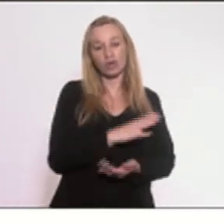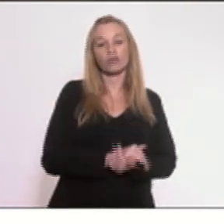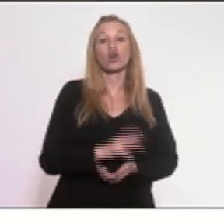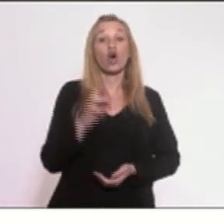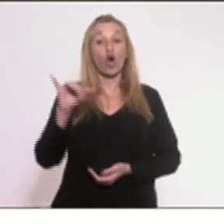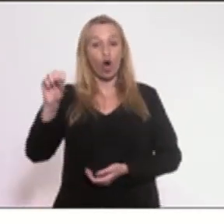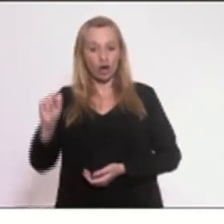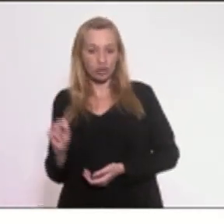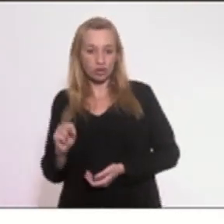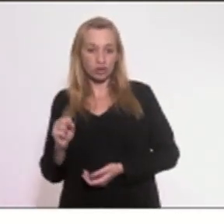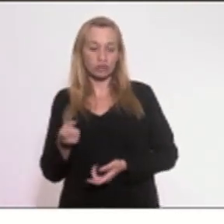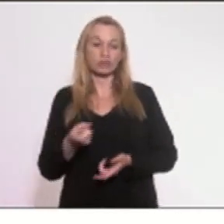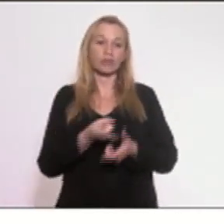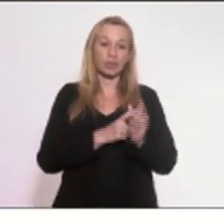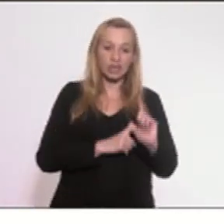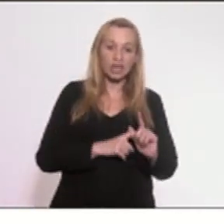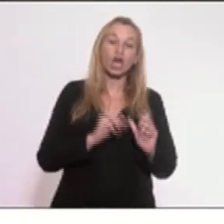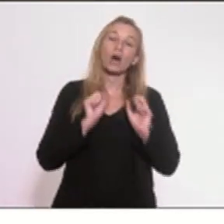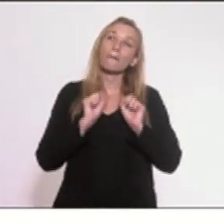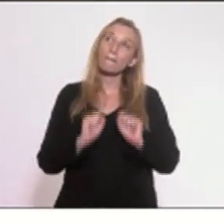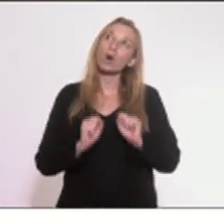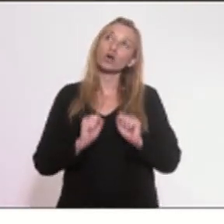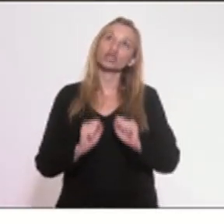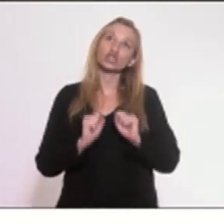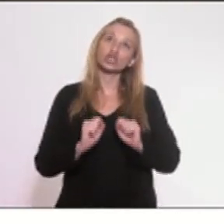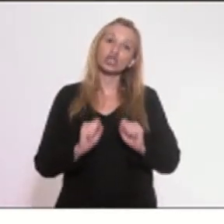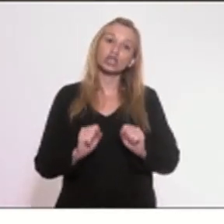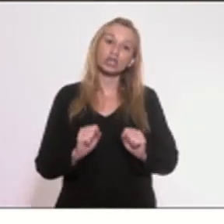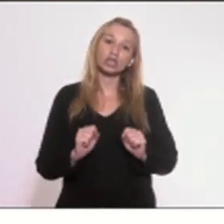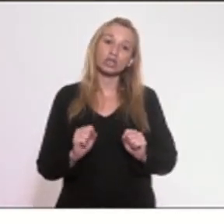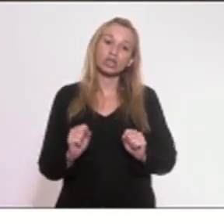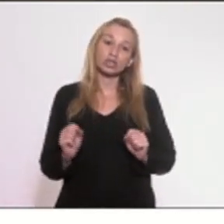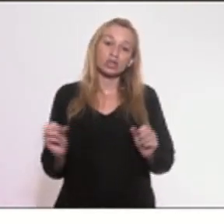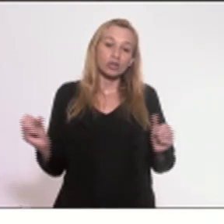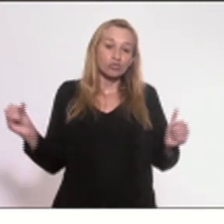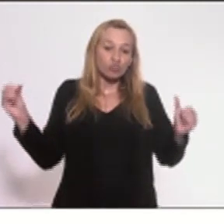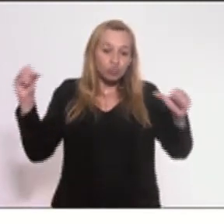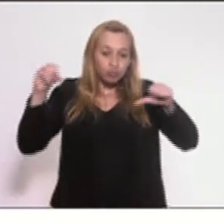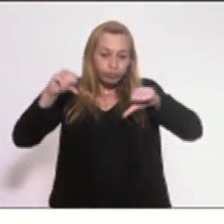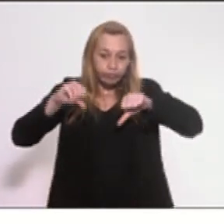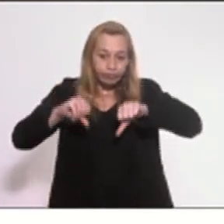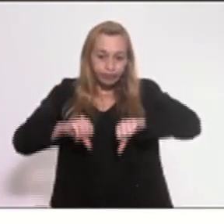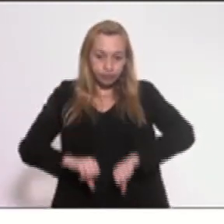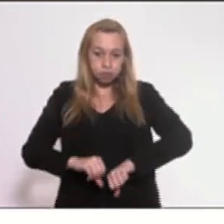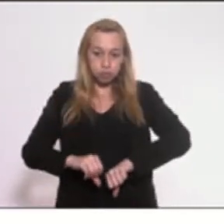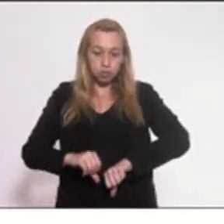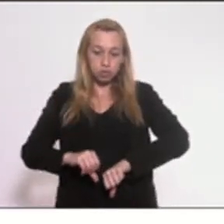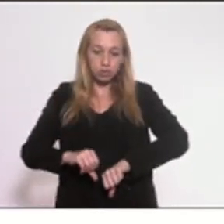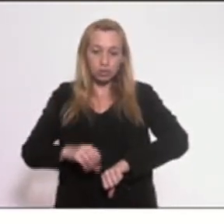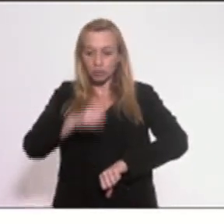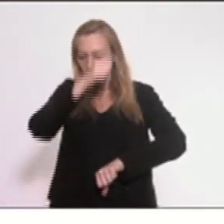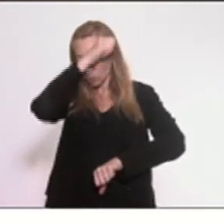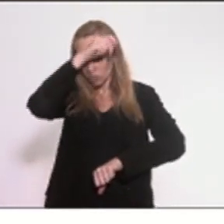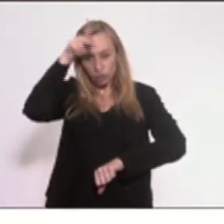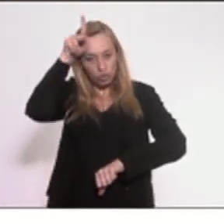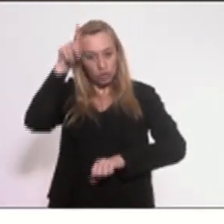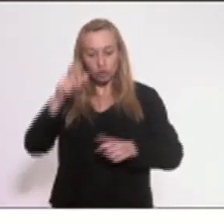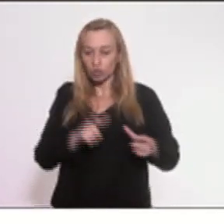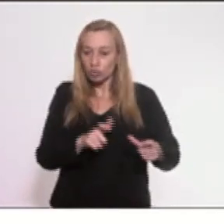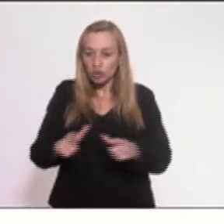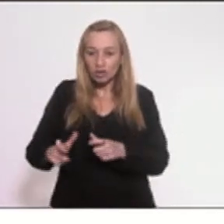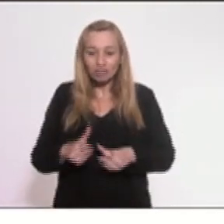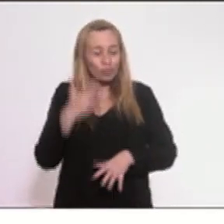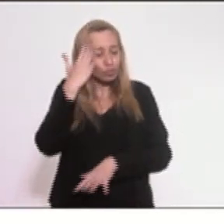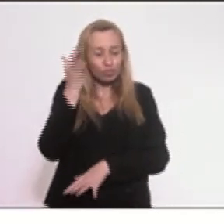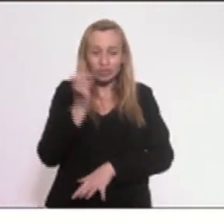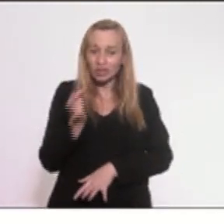royalty pode gerar a falência desses municípios que não souberam até então